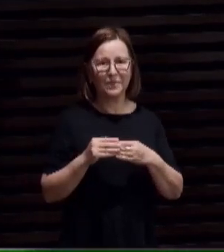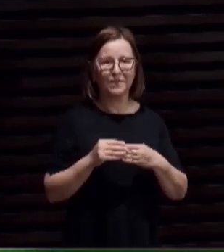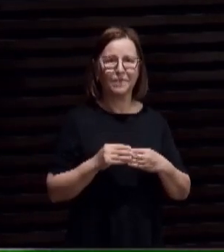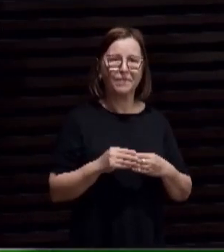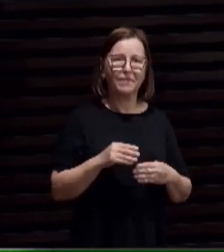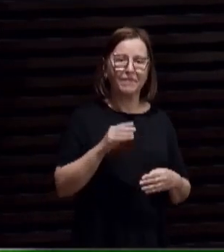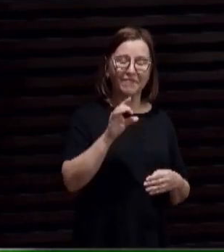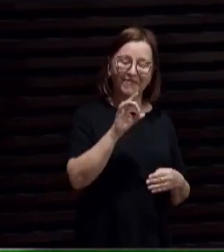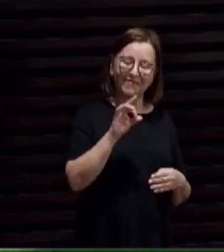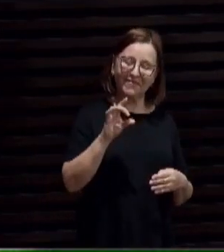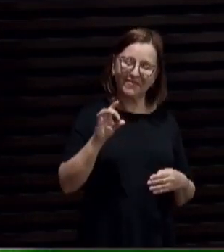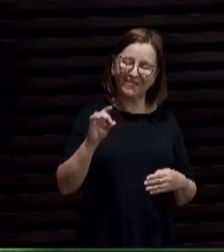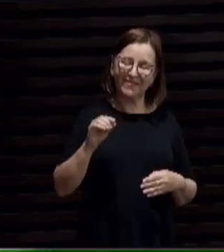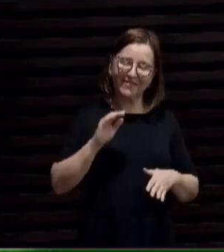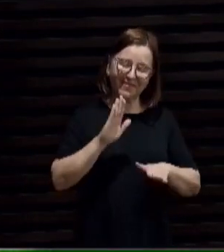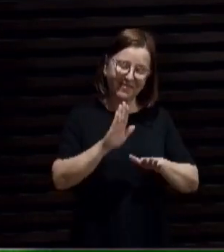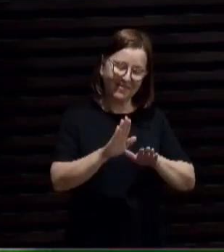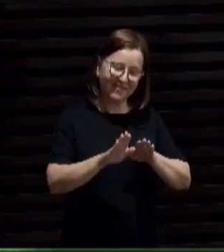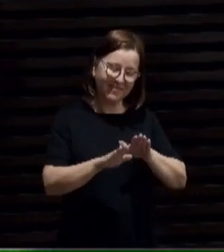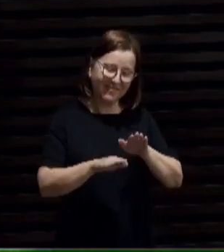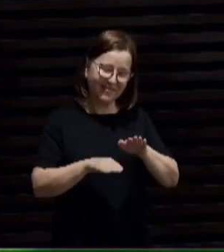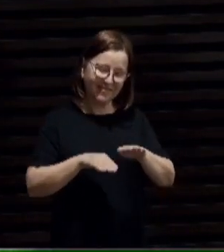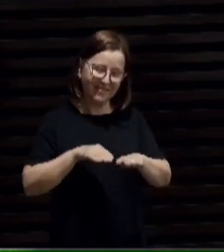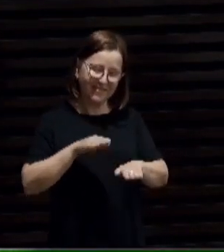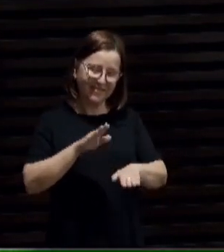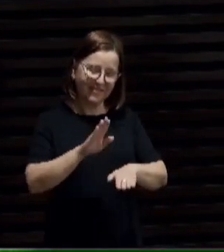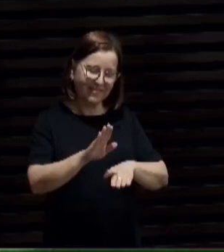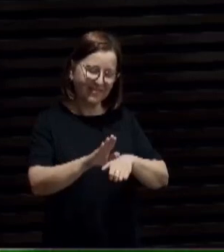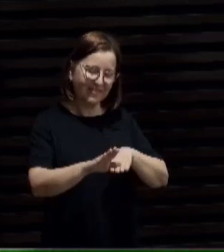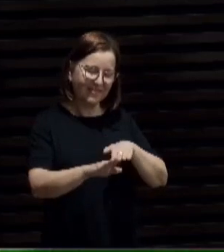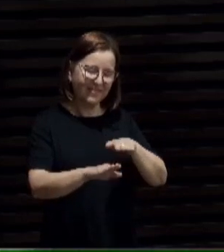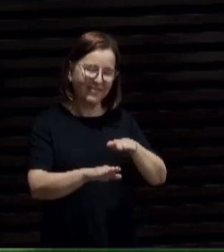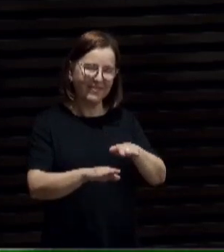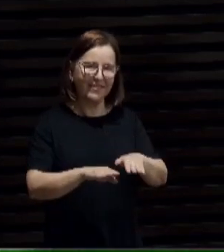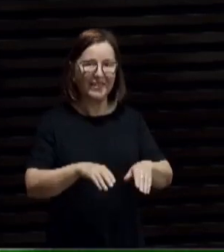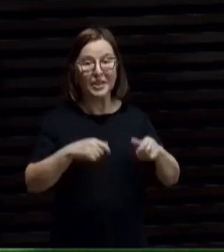conduz, em cada